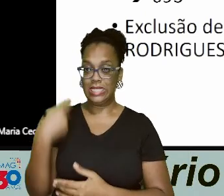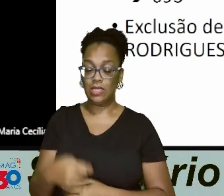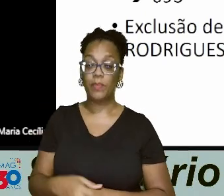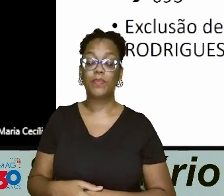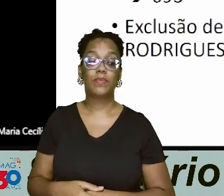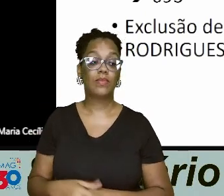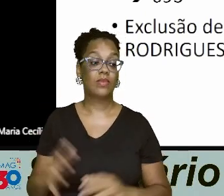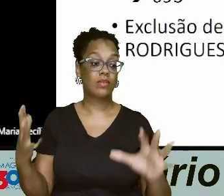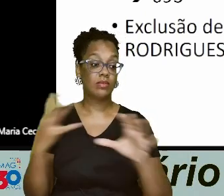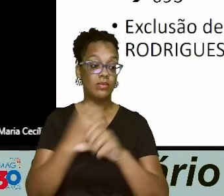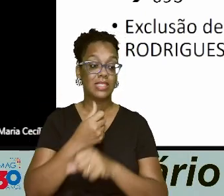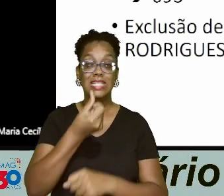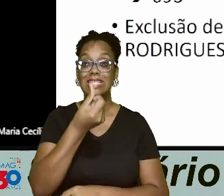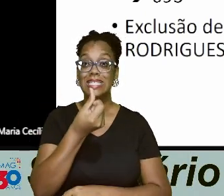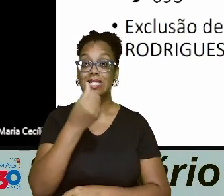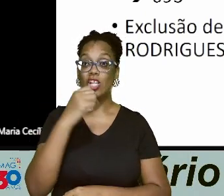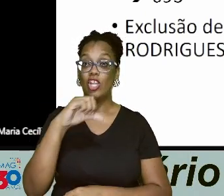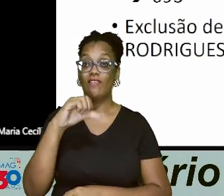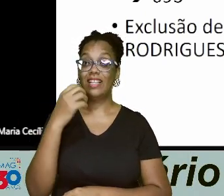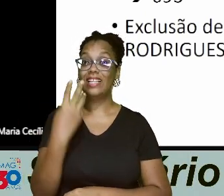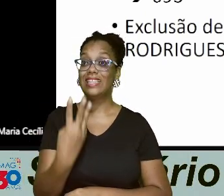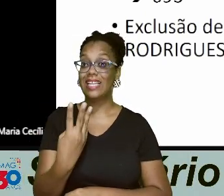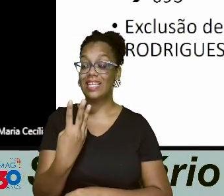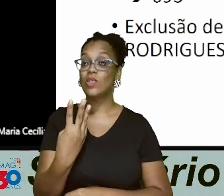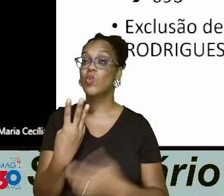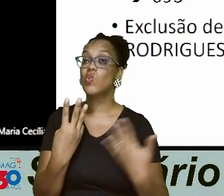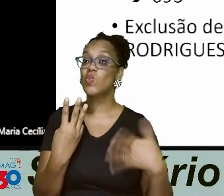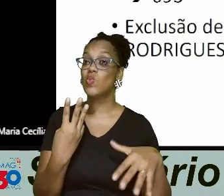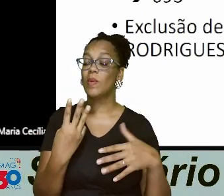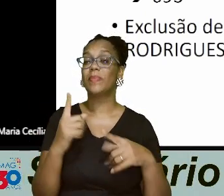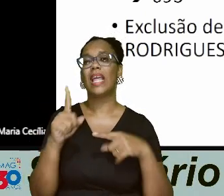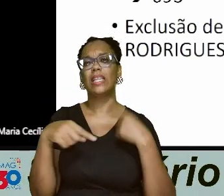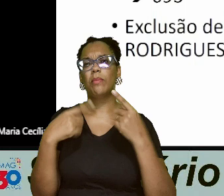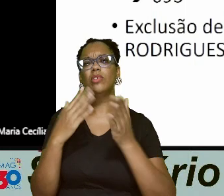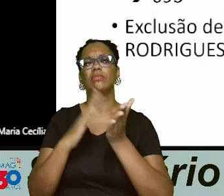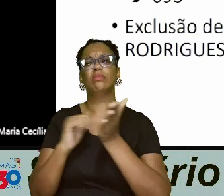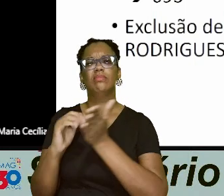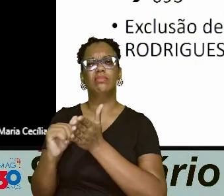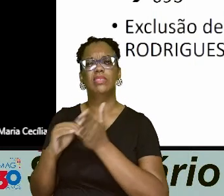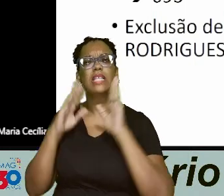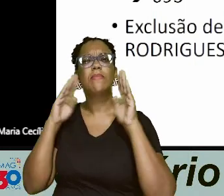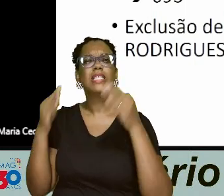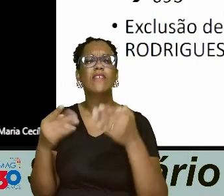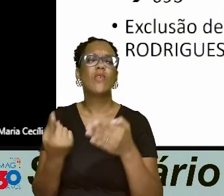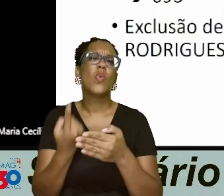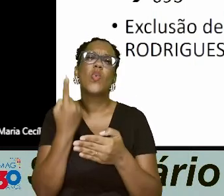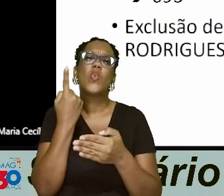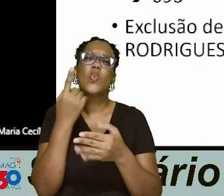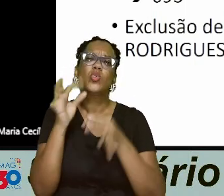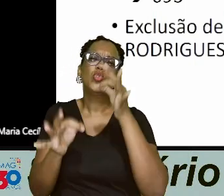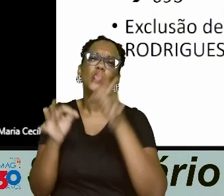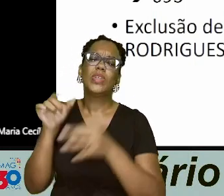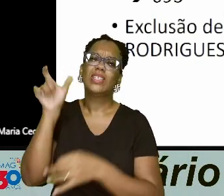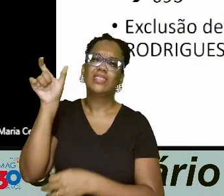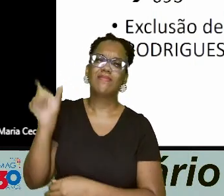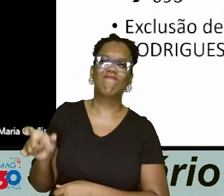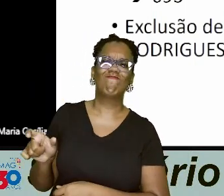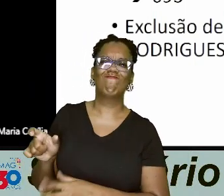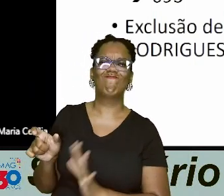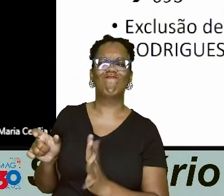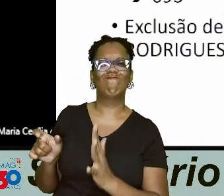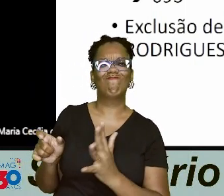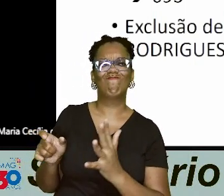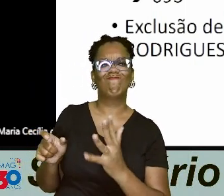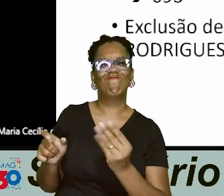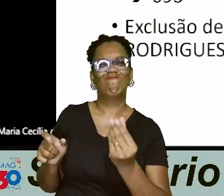de 693, e depois a gente excluiu alguns julgados específicos de um determinado juiz, que foi meio, o que a gente chama um